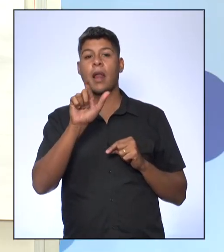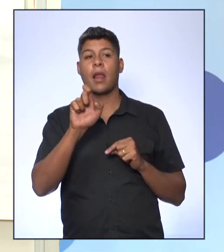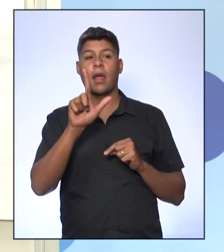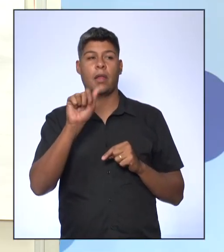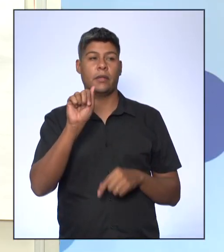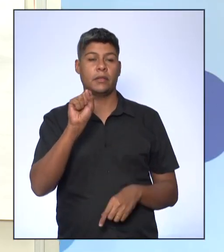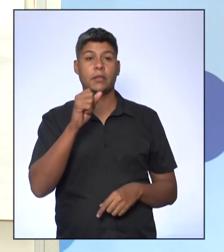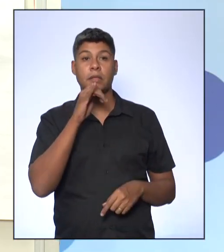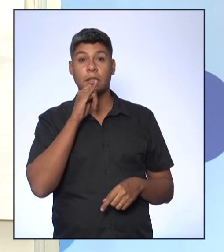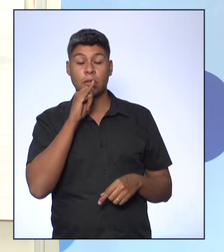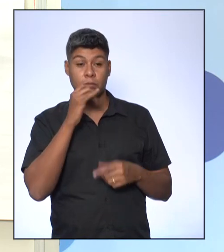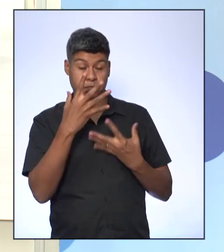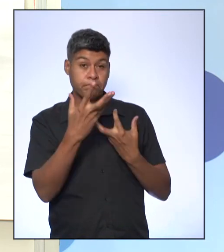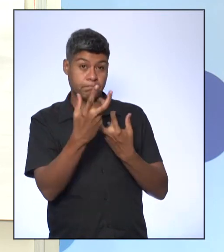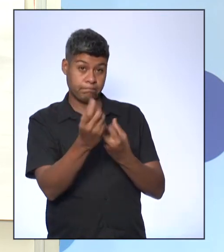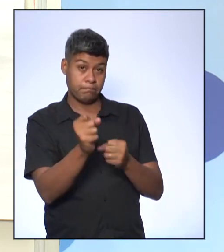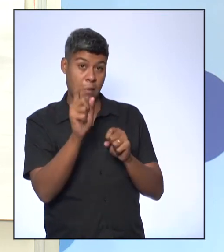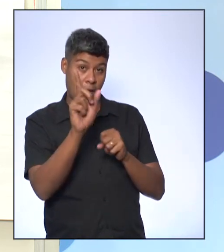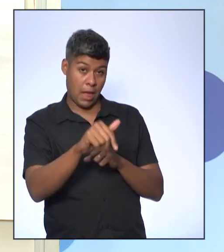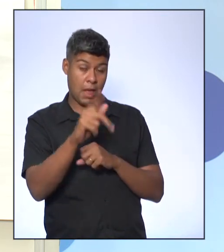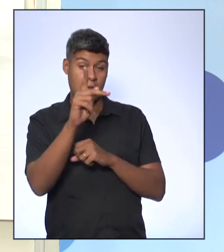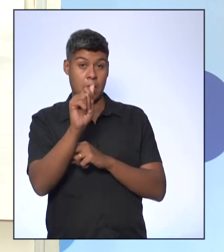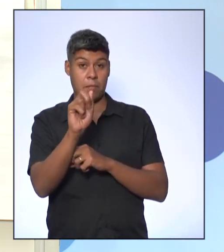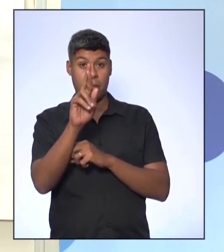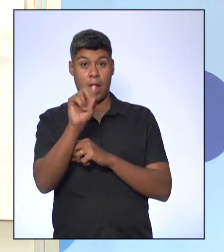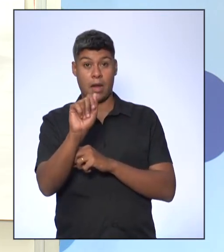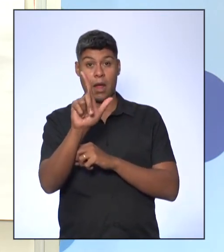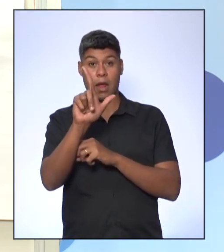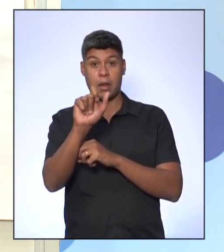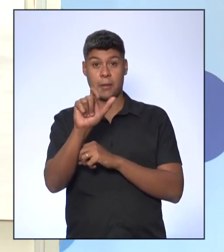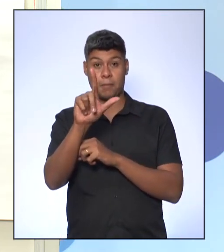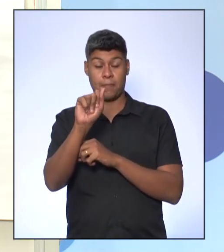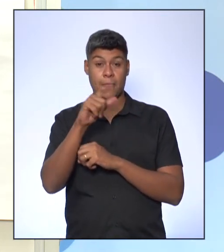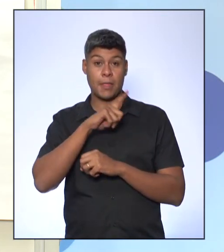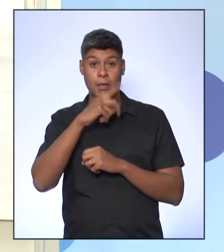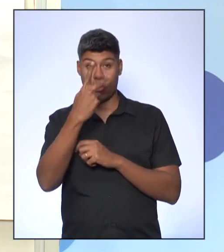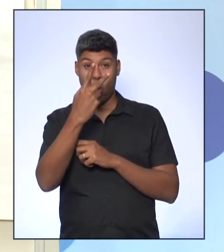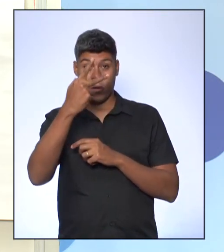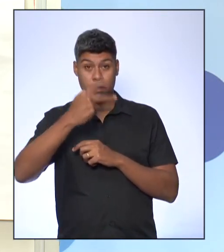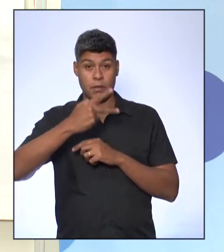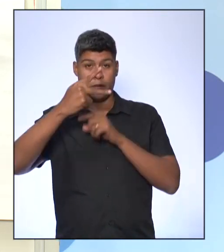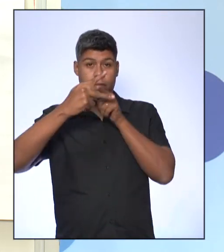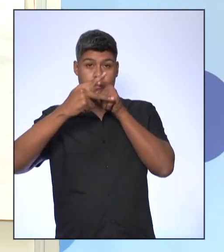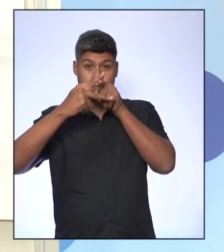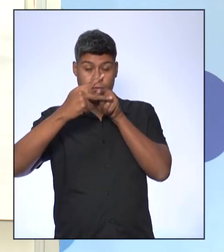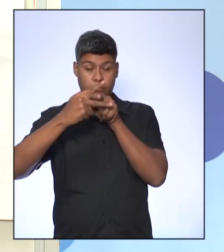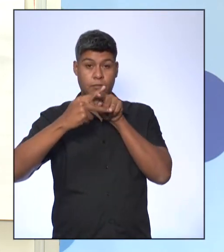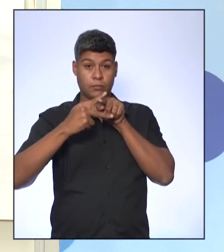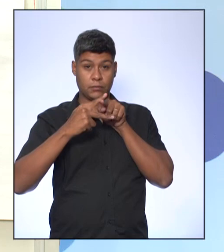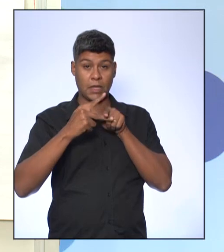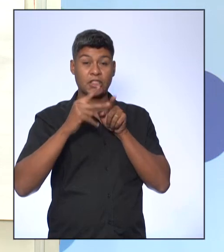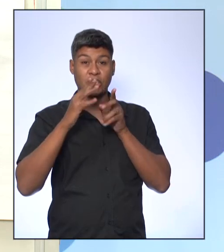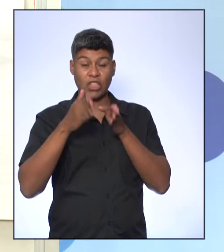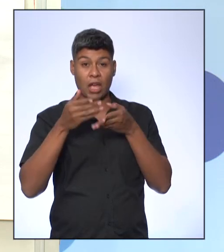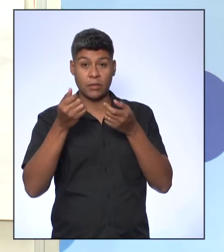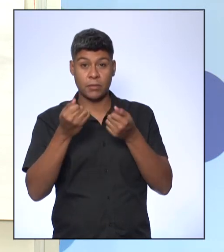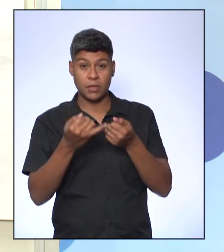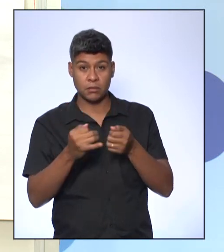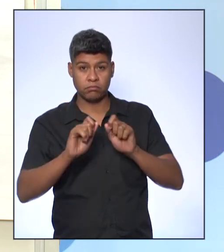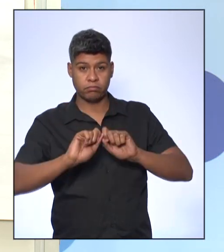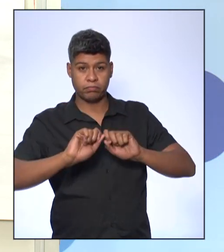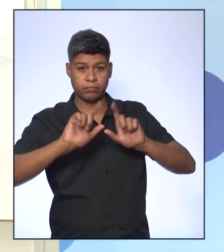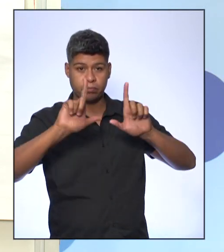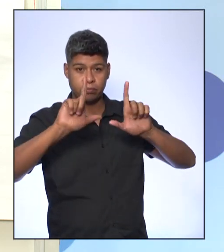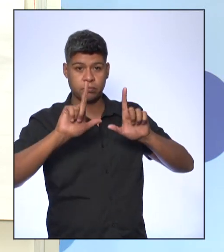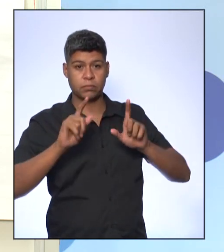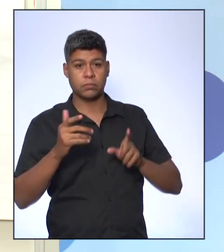Bom, vamos assumir que elas são paralelas. Beleza. Então, se eu olhar esses dois ângulos aqui, nós já colocamos ali para eles na tela, né? Vamos